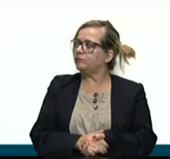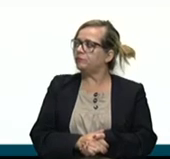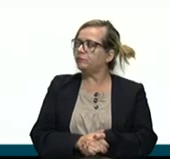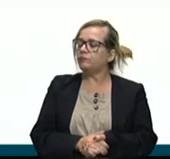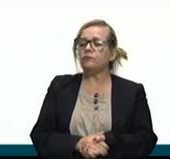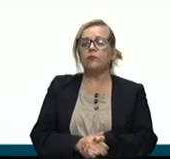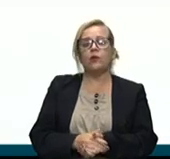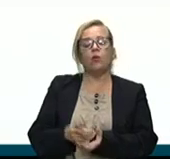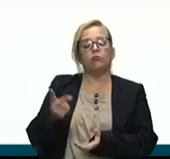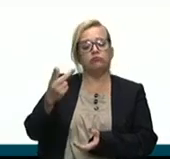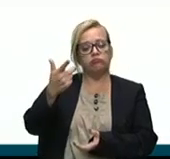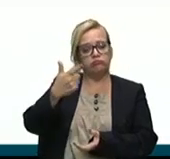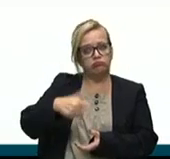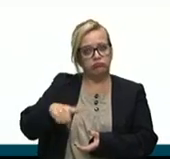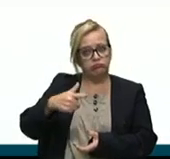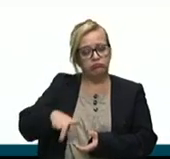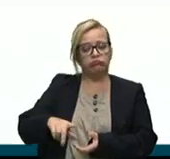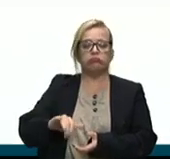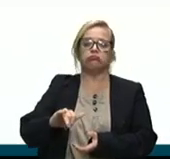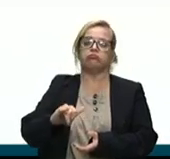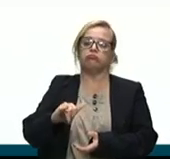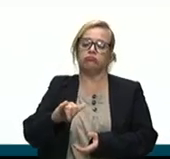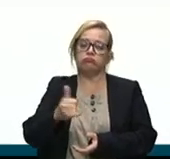y igual a